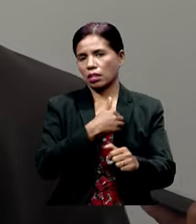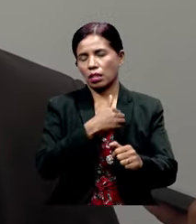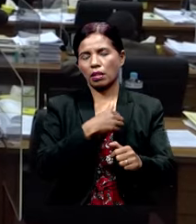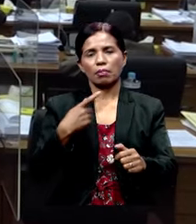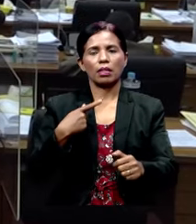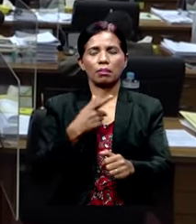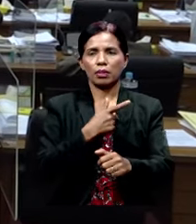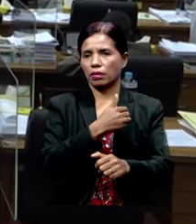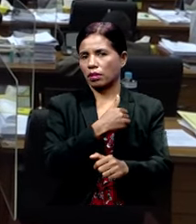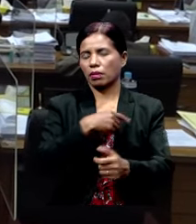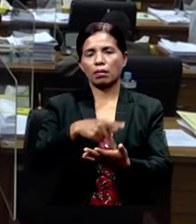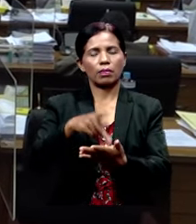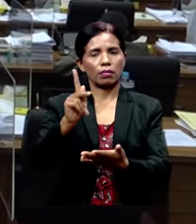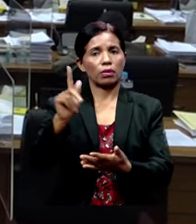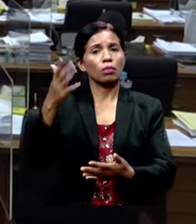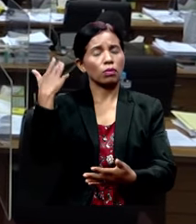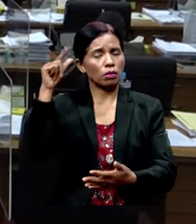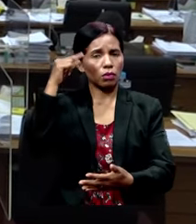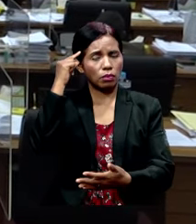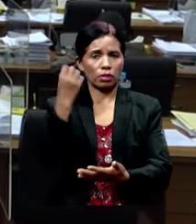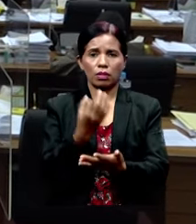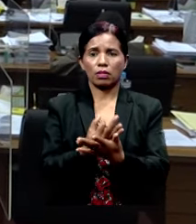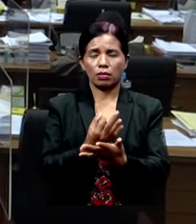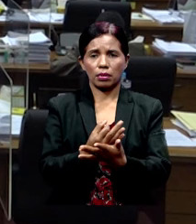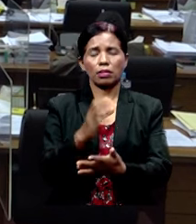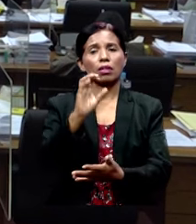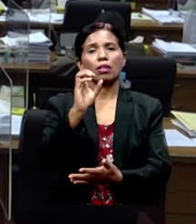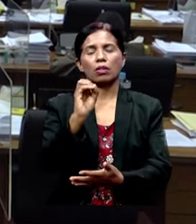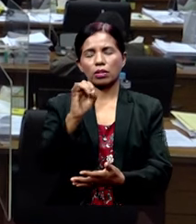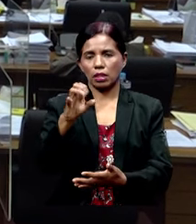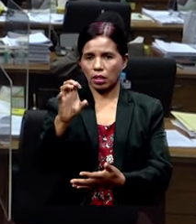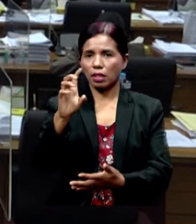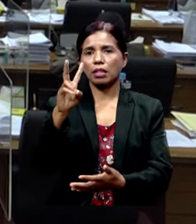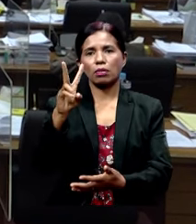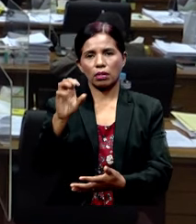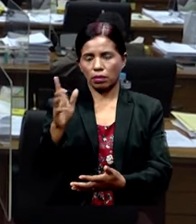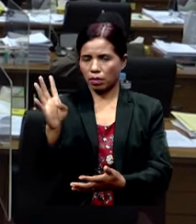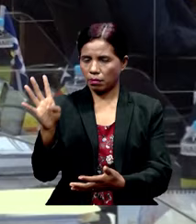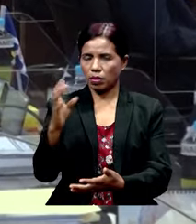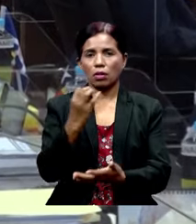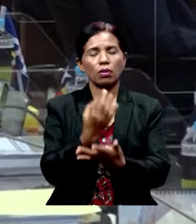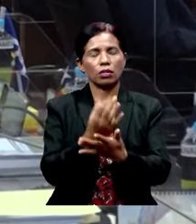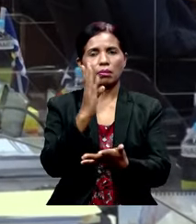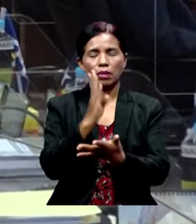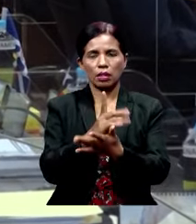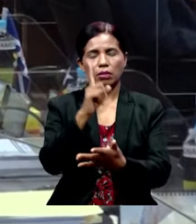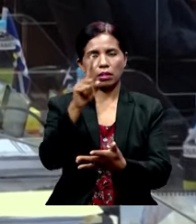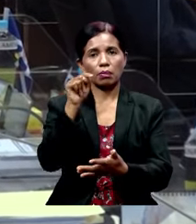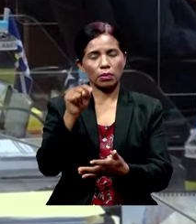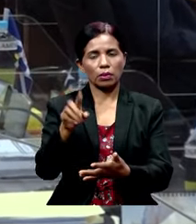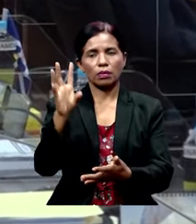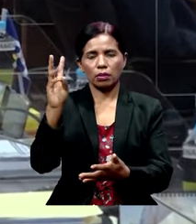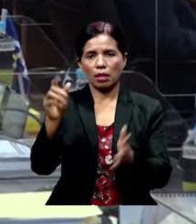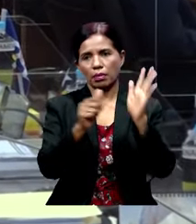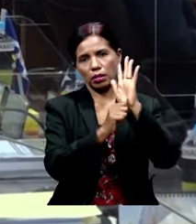sira prova. Antes de governo aprovou na teto orçamento geral do Estado, tinha rio rua e senhat, o montante bilhão ida ponto nen, não se